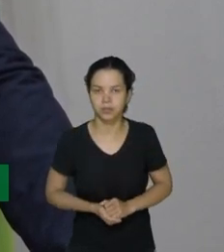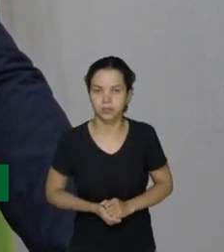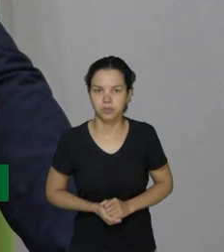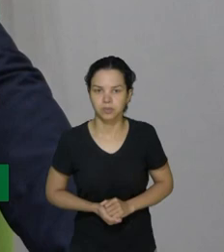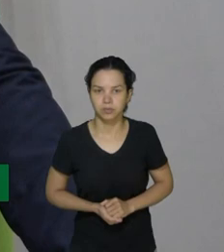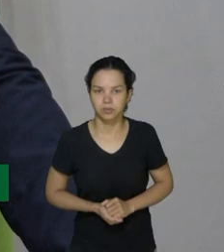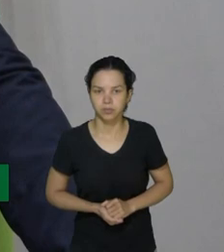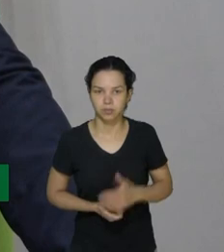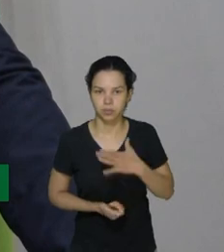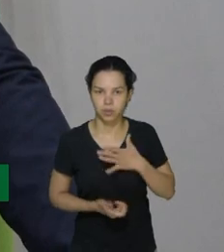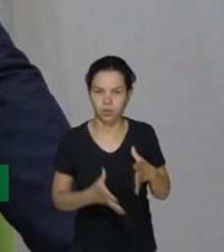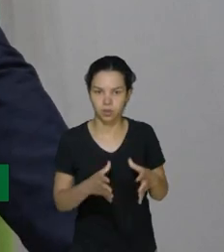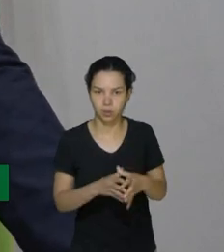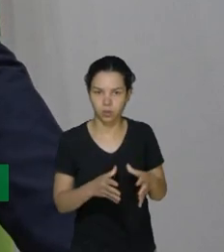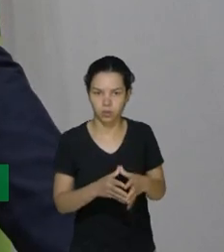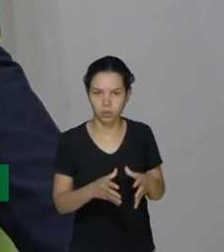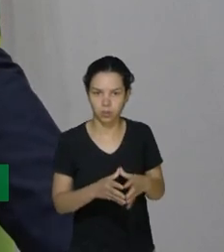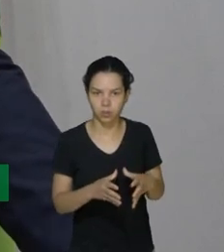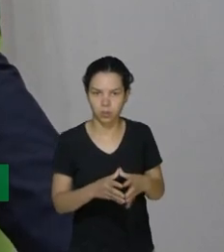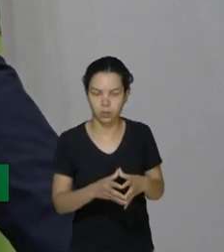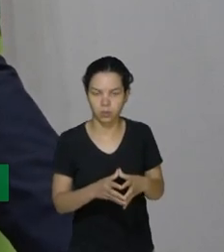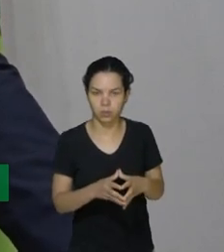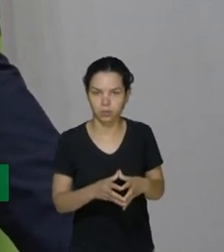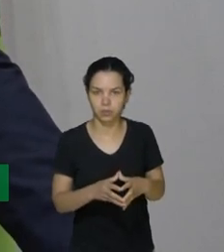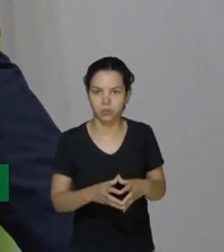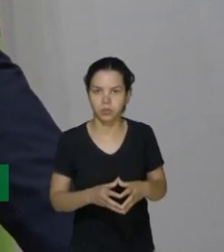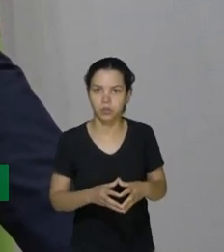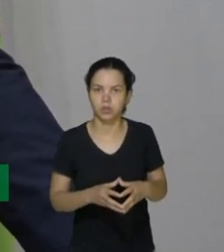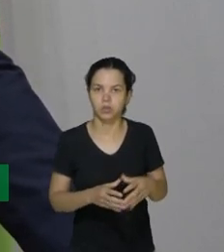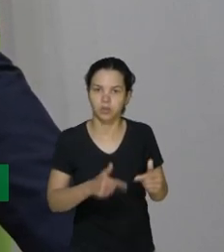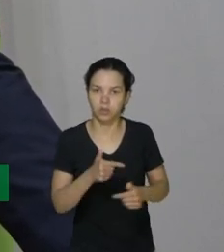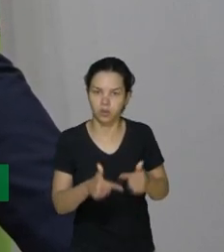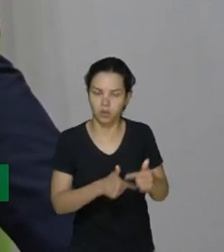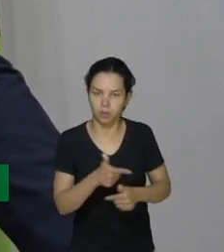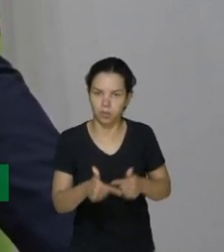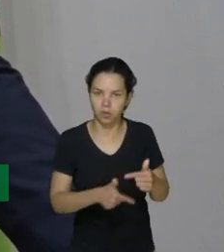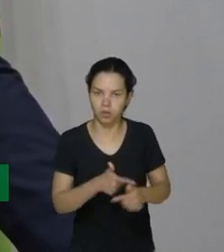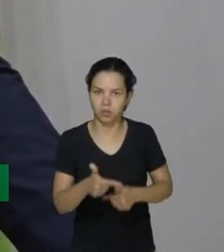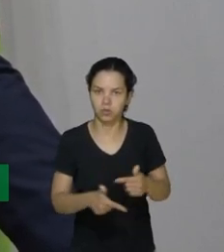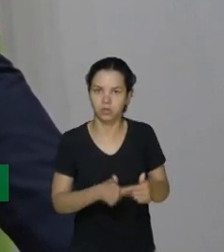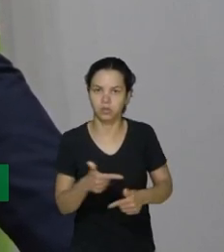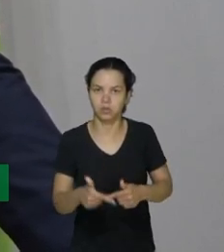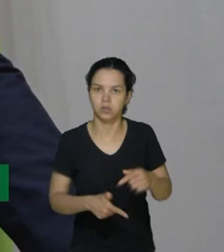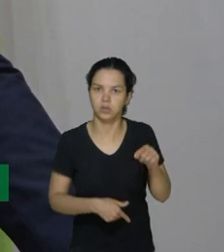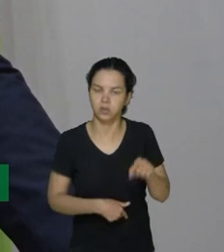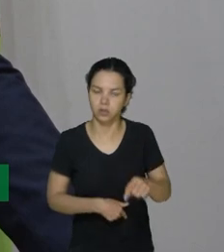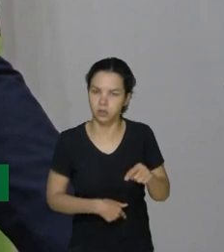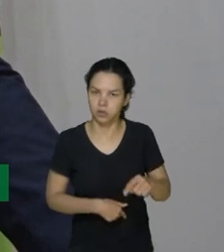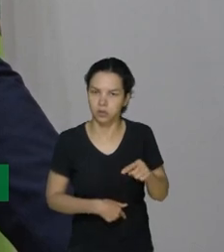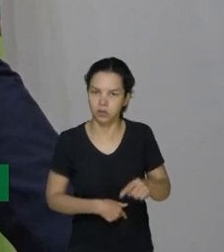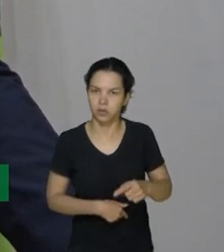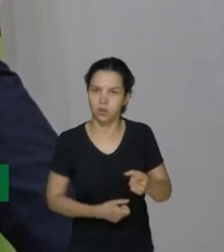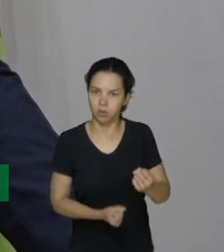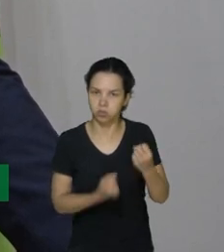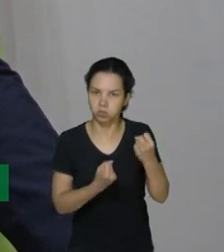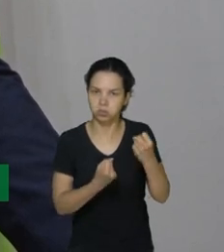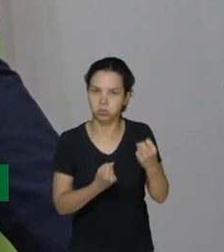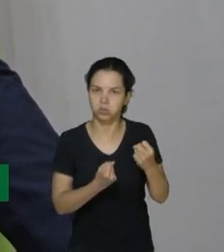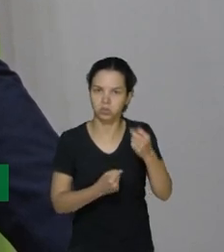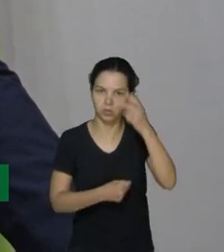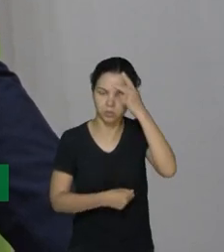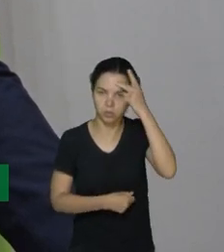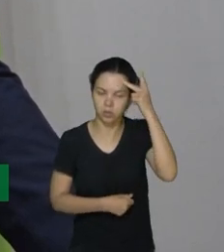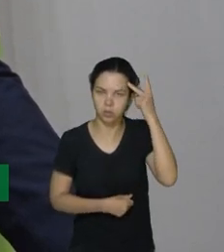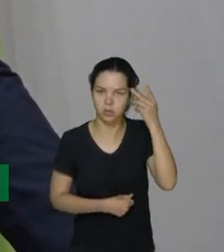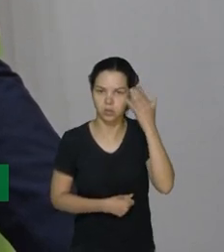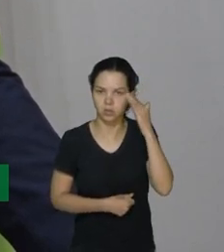A minha equipe, uma equipe aguerrida, só tem guerreiro bravo na minha equipe. Pessoas que entenderam